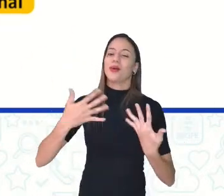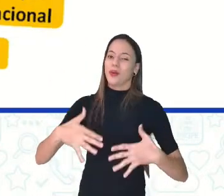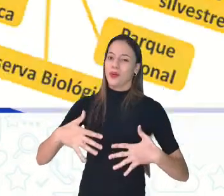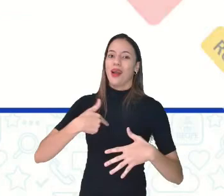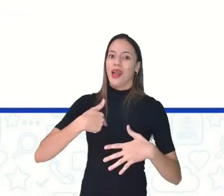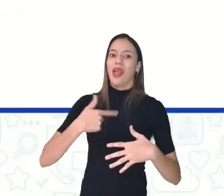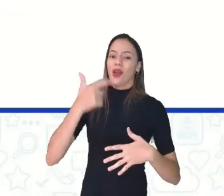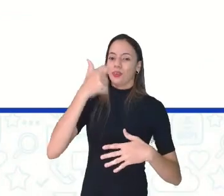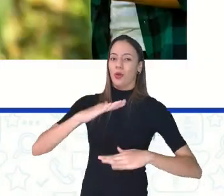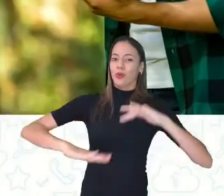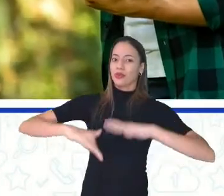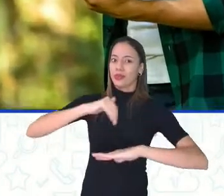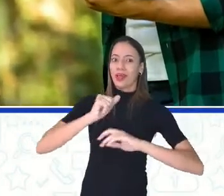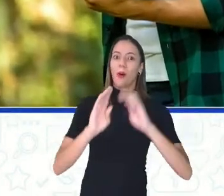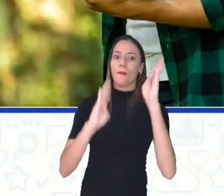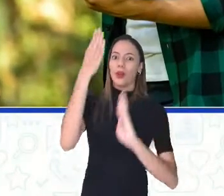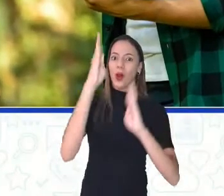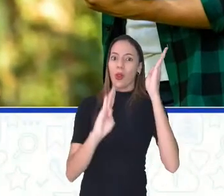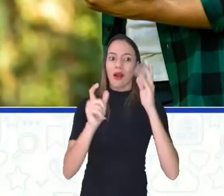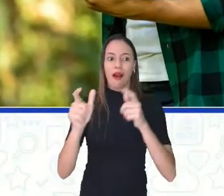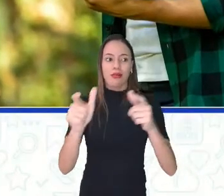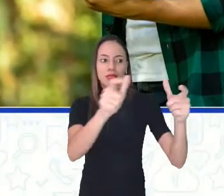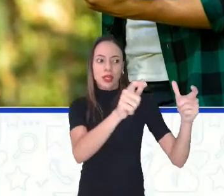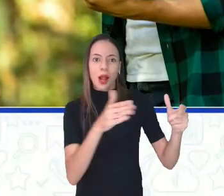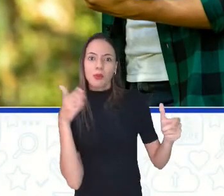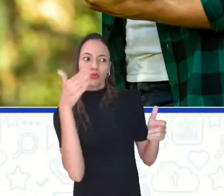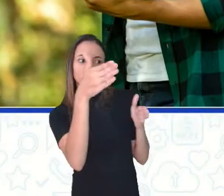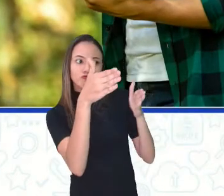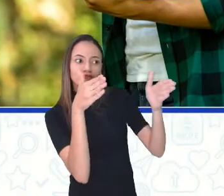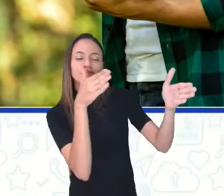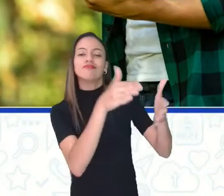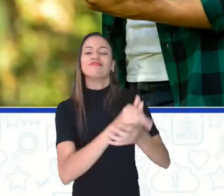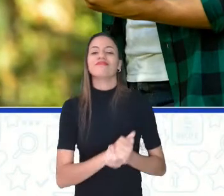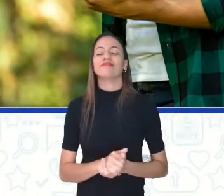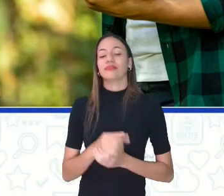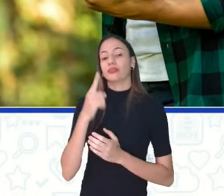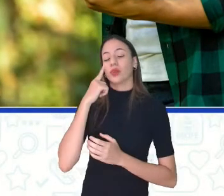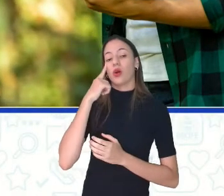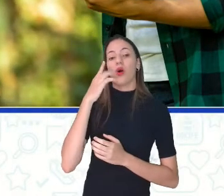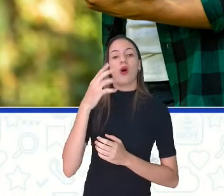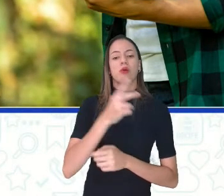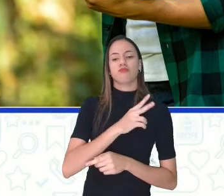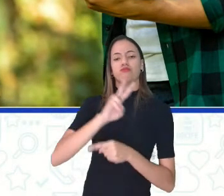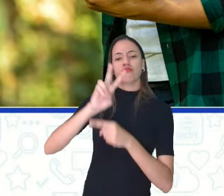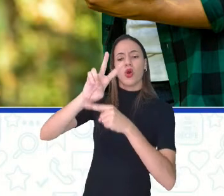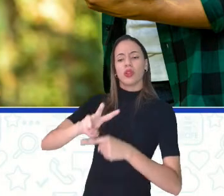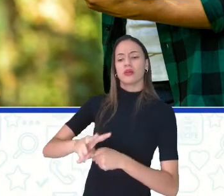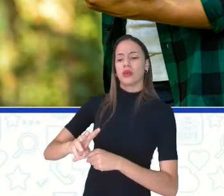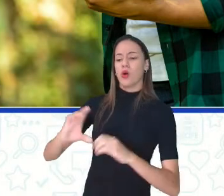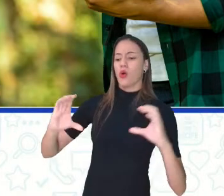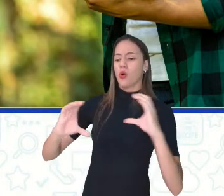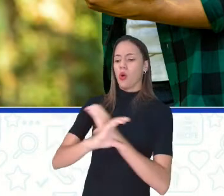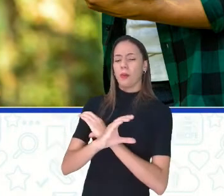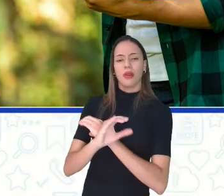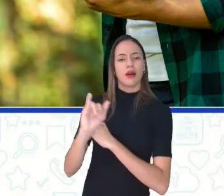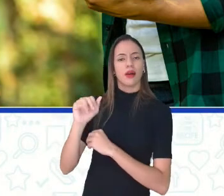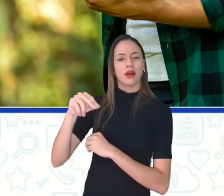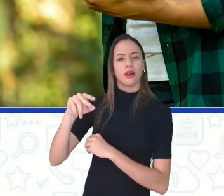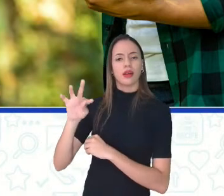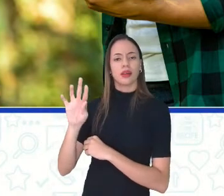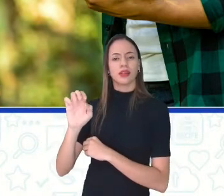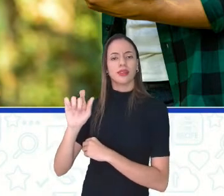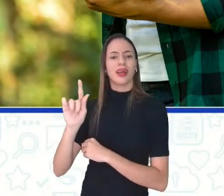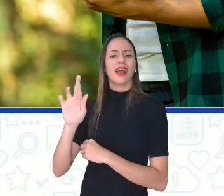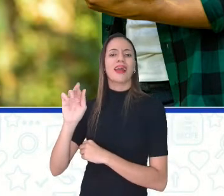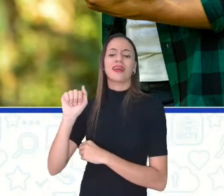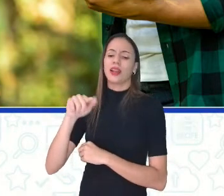Já trabalhei bastante em vários lugares desses. Então, gente, de proteção integral. O que é que quer dizer, né, esse tipo de unidade de